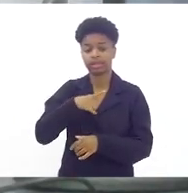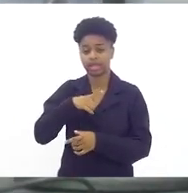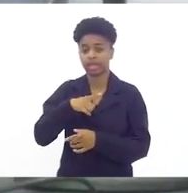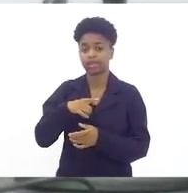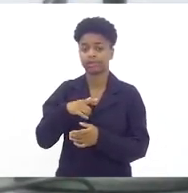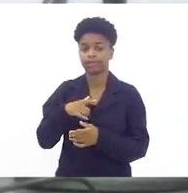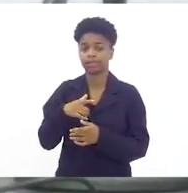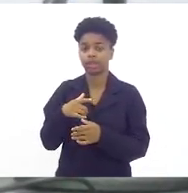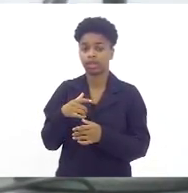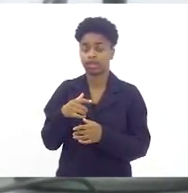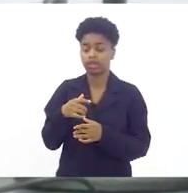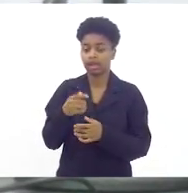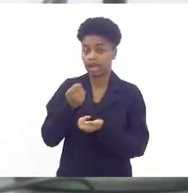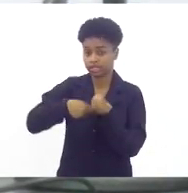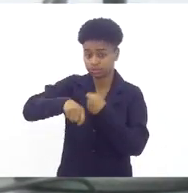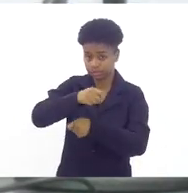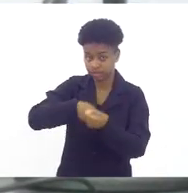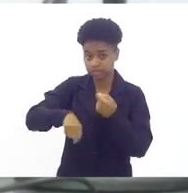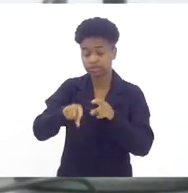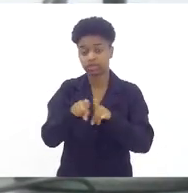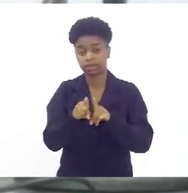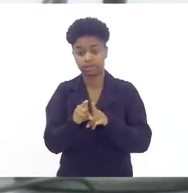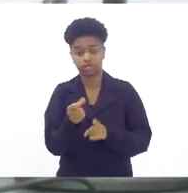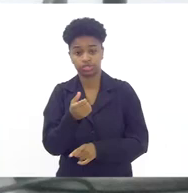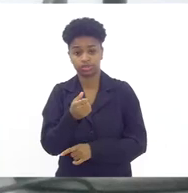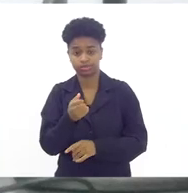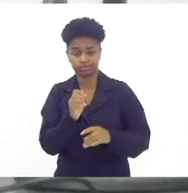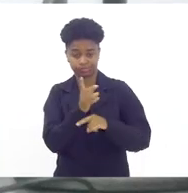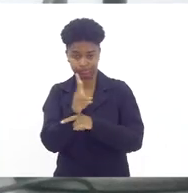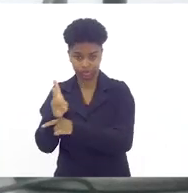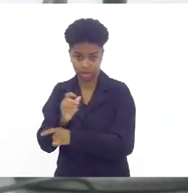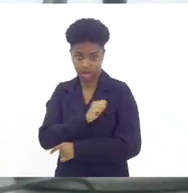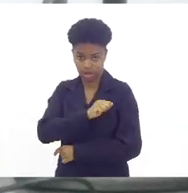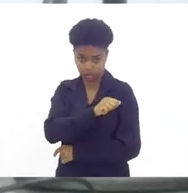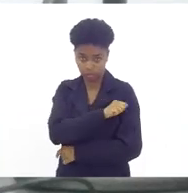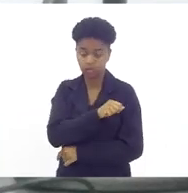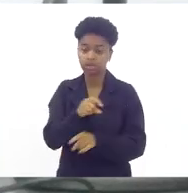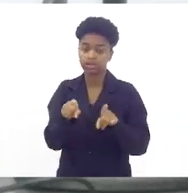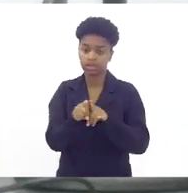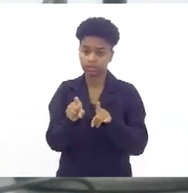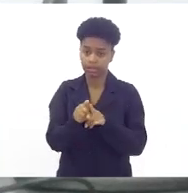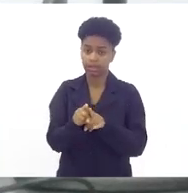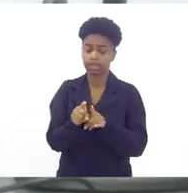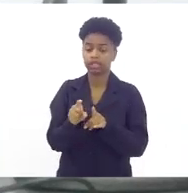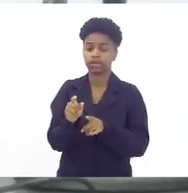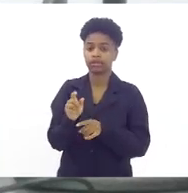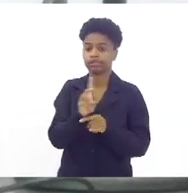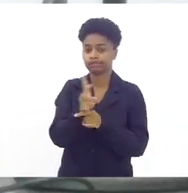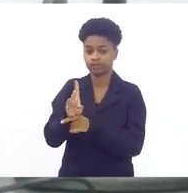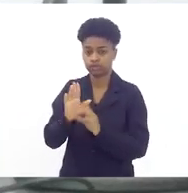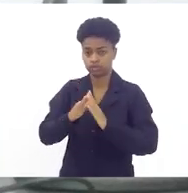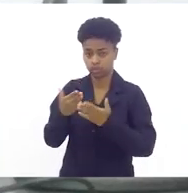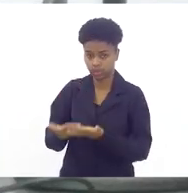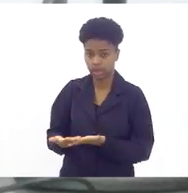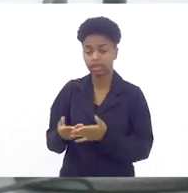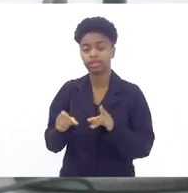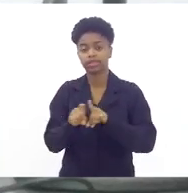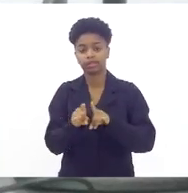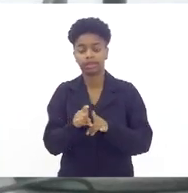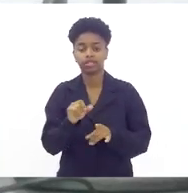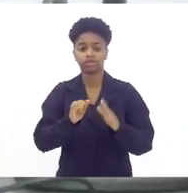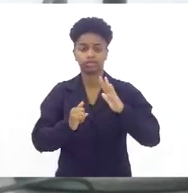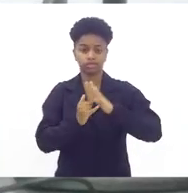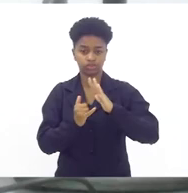um inspetor de alunos 2008 inspetor escolar uma vacância instrutor para disciplinas profissionalizantes 80